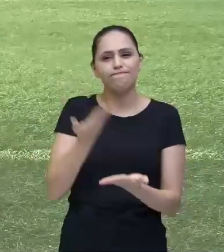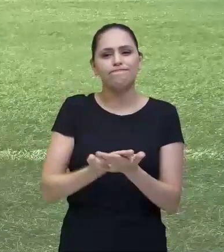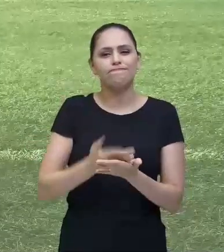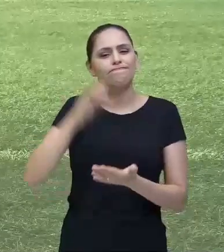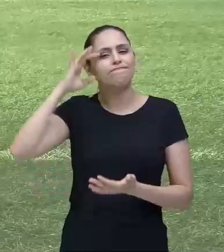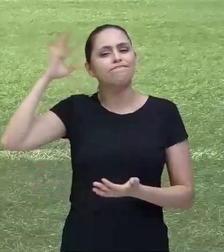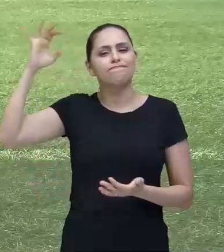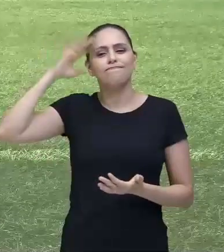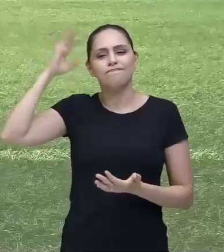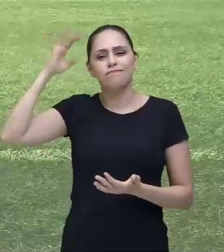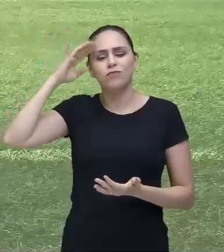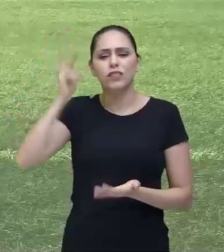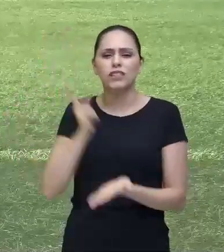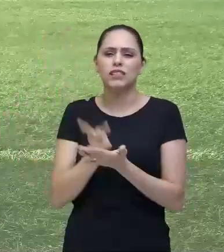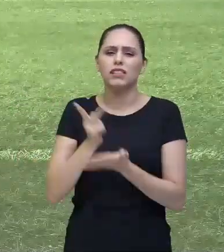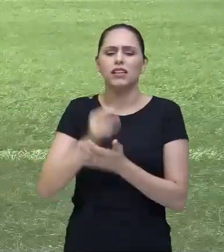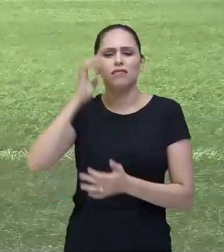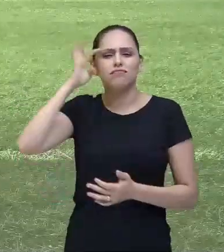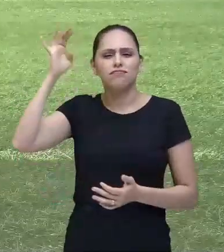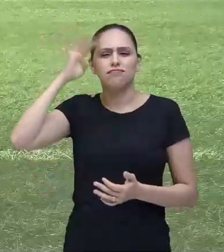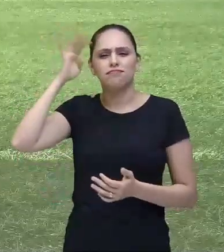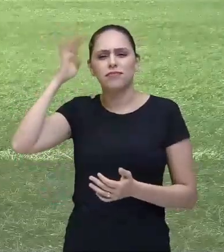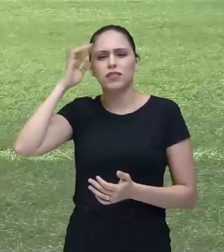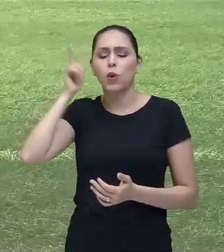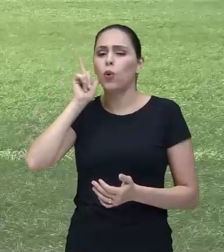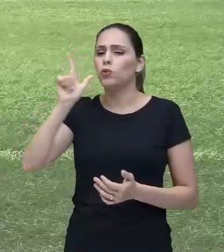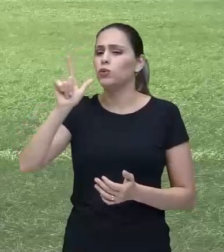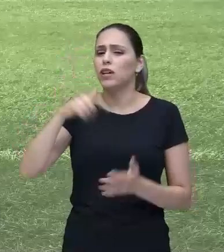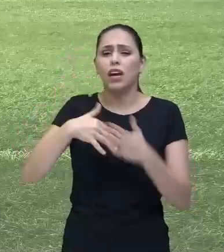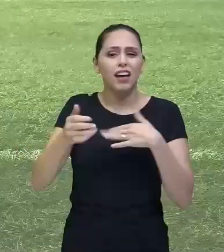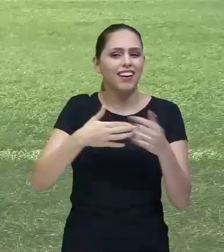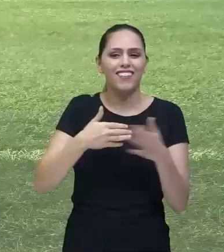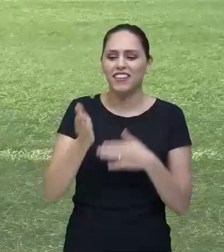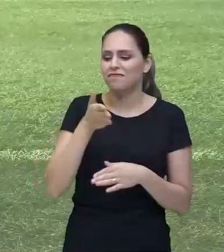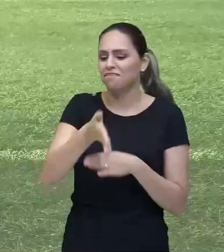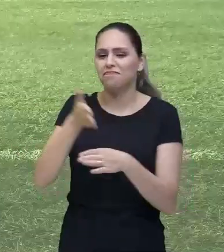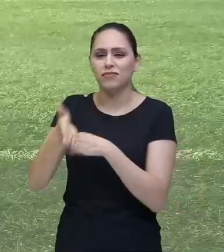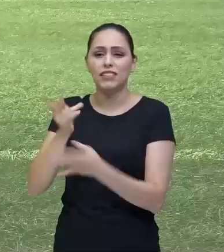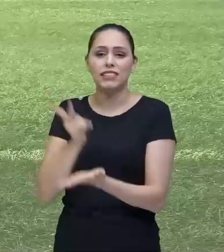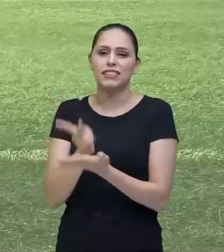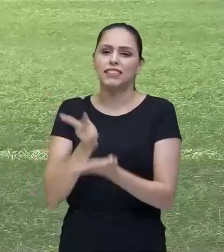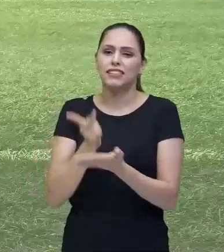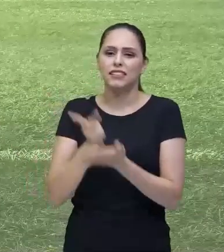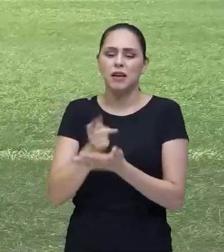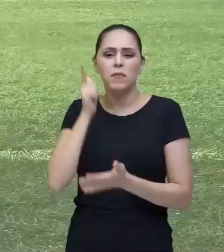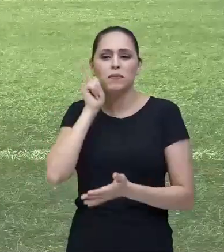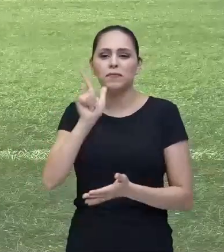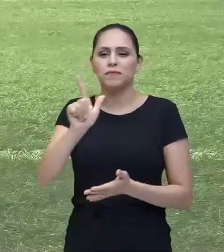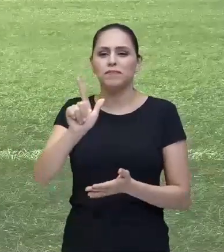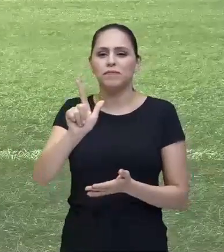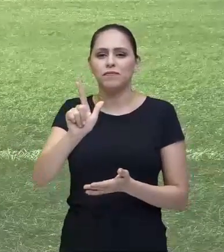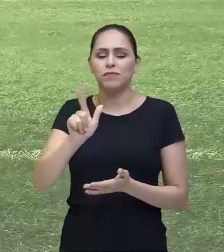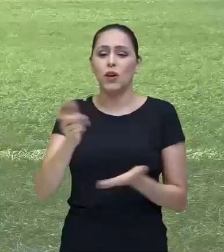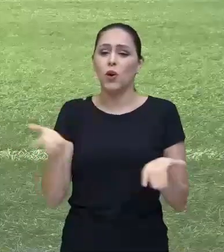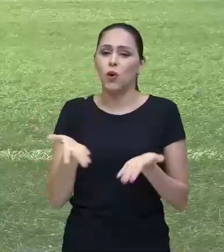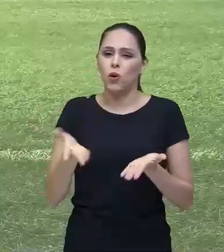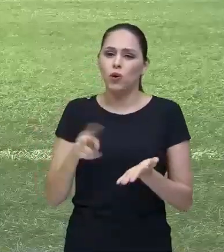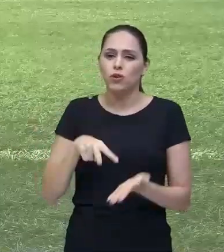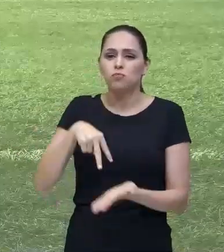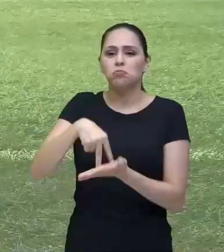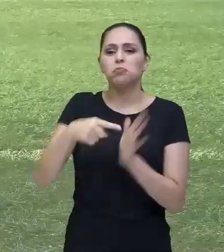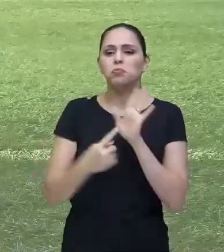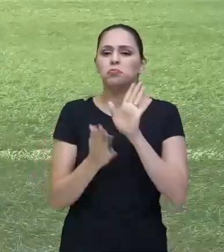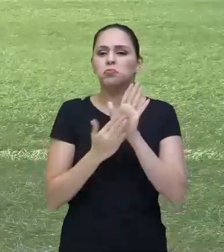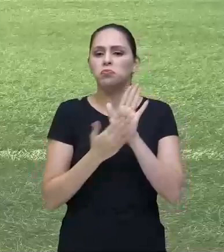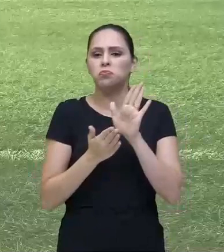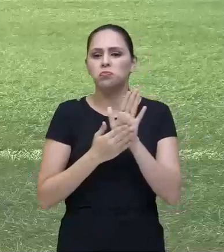A gente sempre fala que através da imaginação a gente pode fazer o que a gente quiser e sempre ser um grande vencedor na vida. Então, hoje a gente provou para vocês